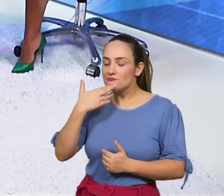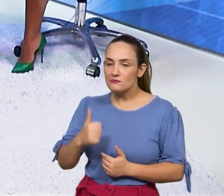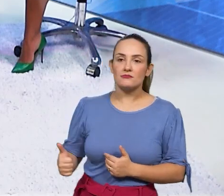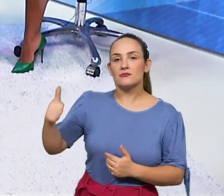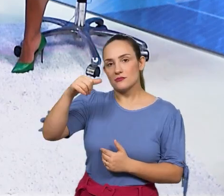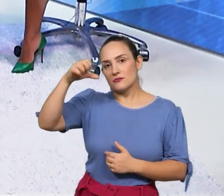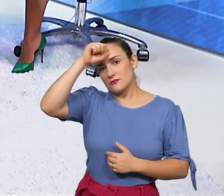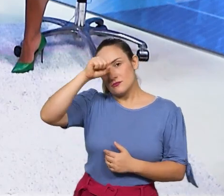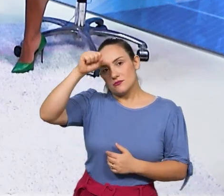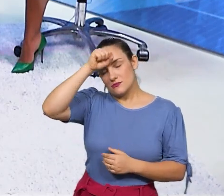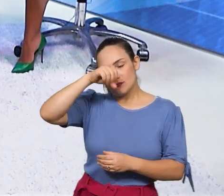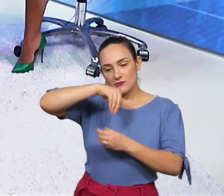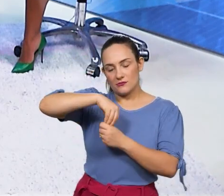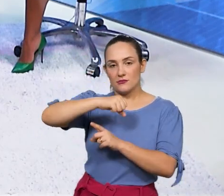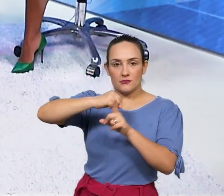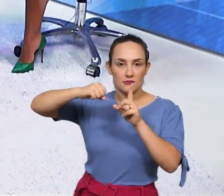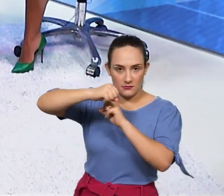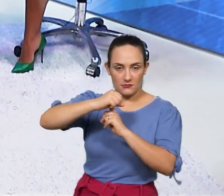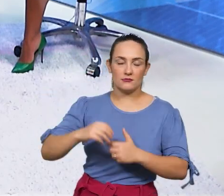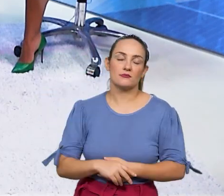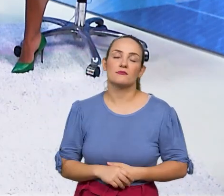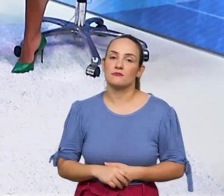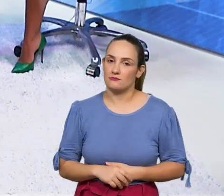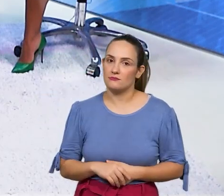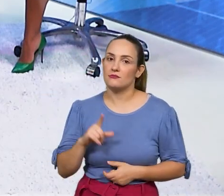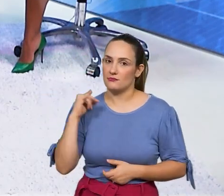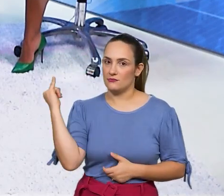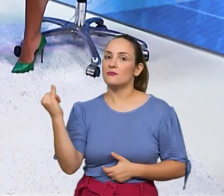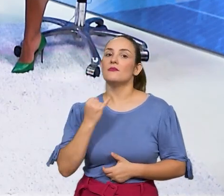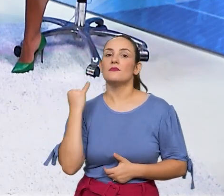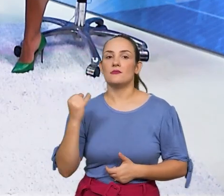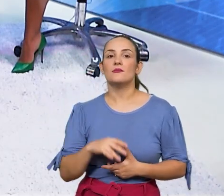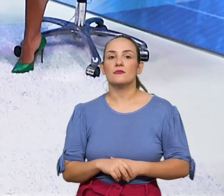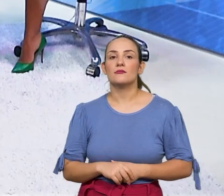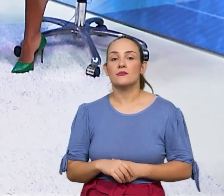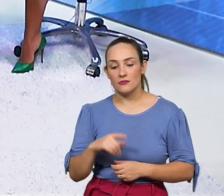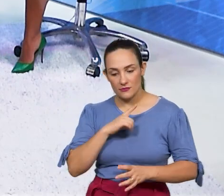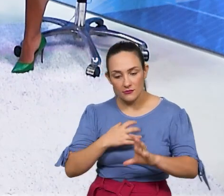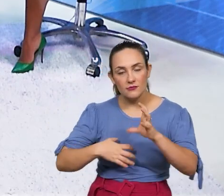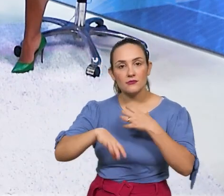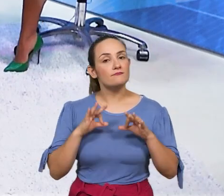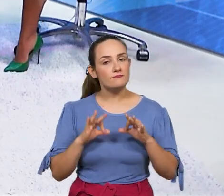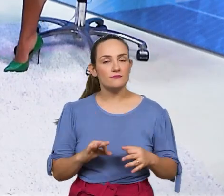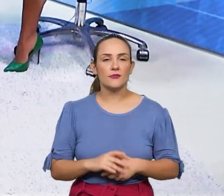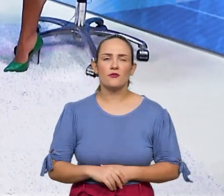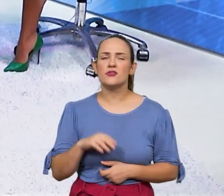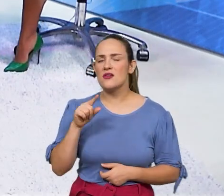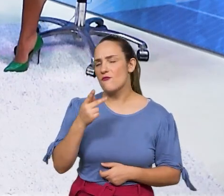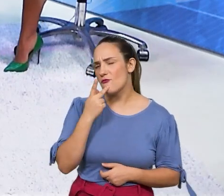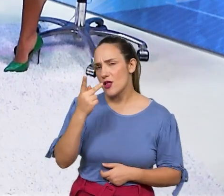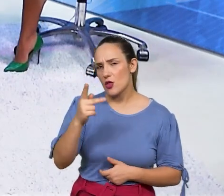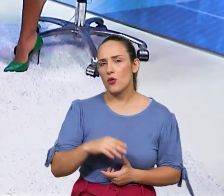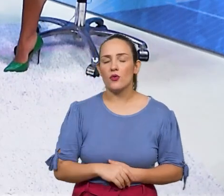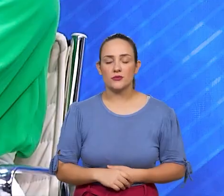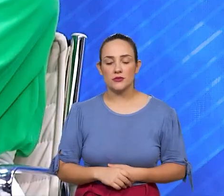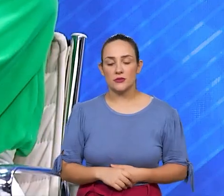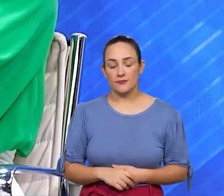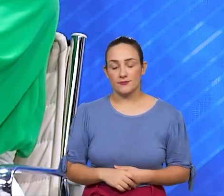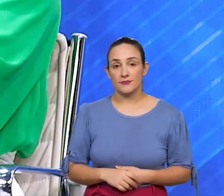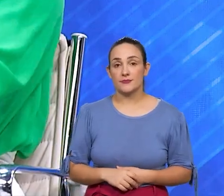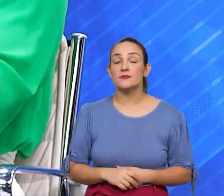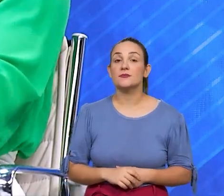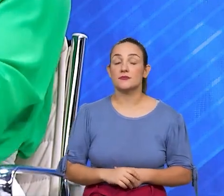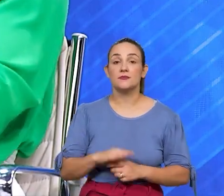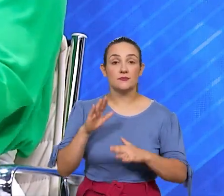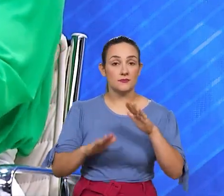ter o melhor desenvolvimento para a sociedade, né? Então, assim, isso é muito importante, a questão da empatia. A senhora acabou de falar para a gente